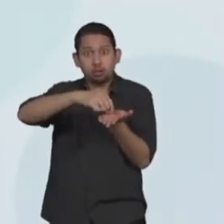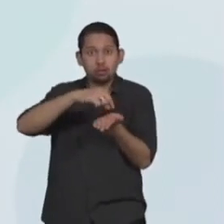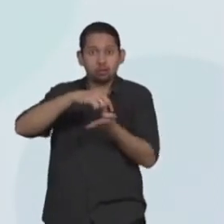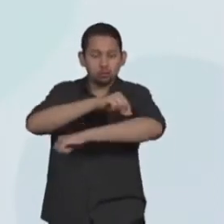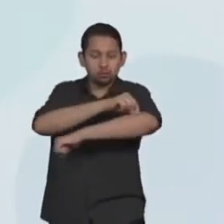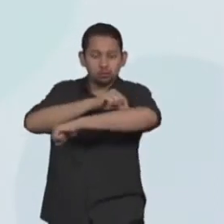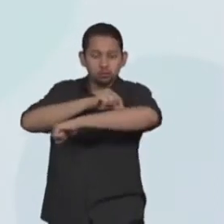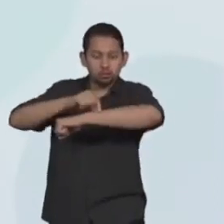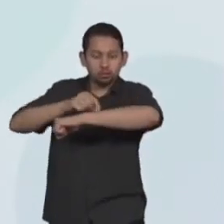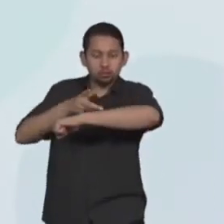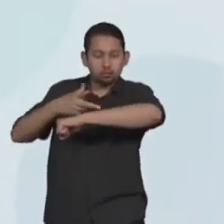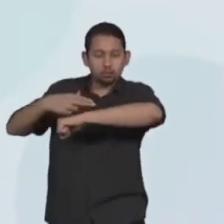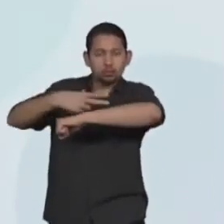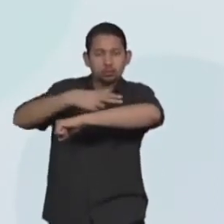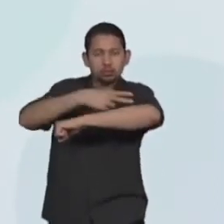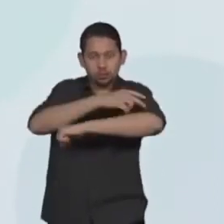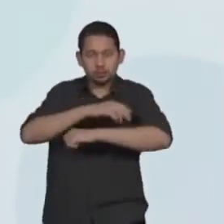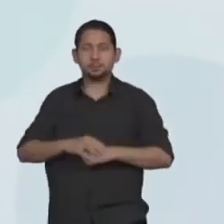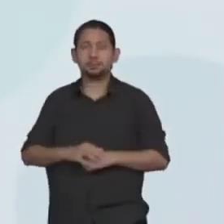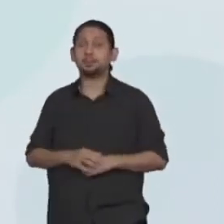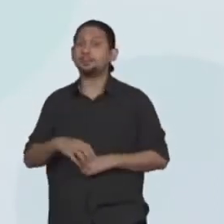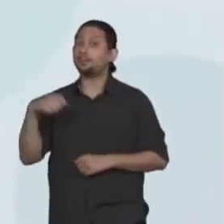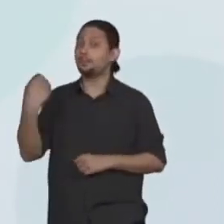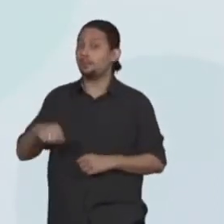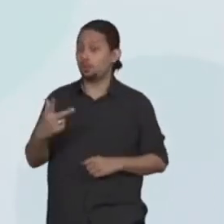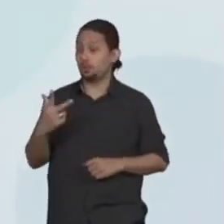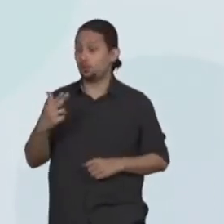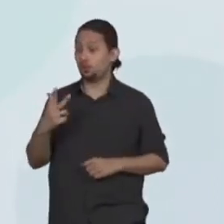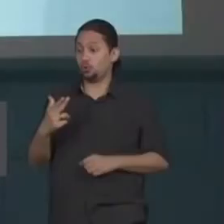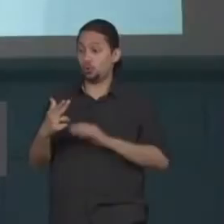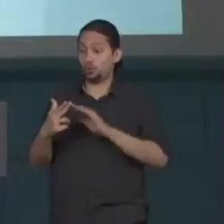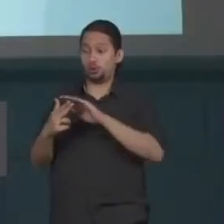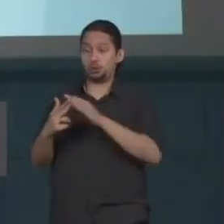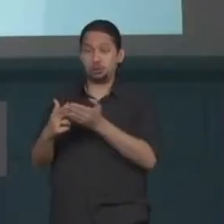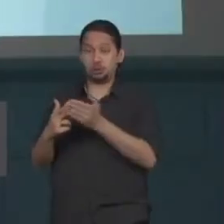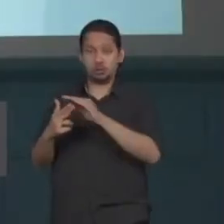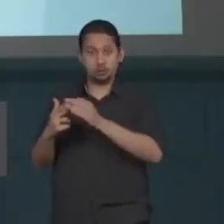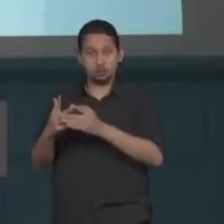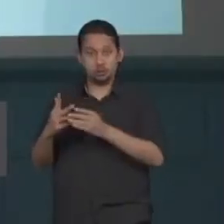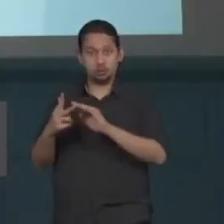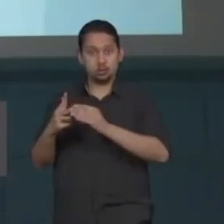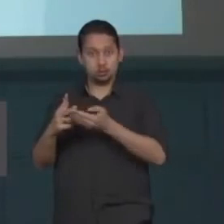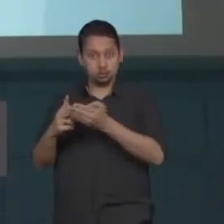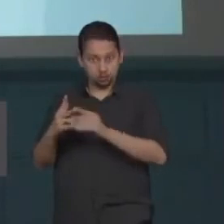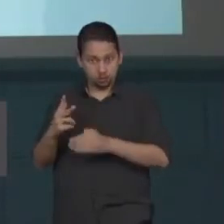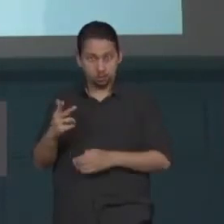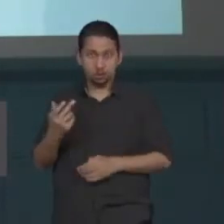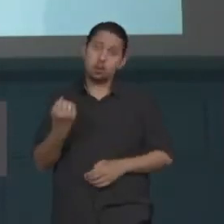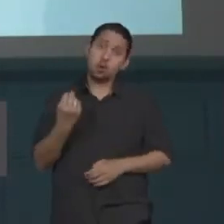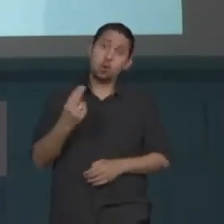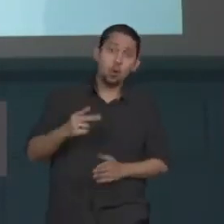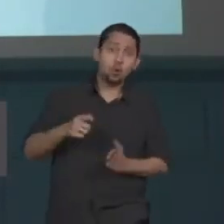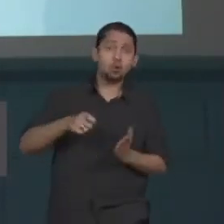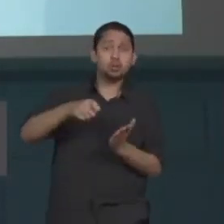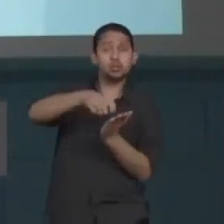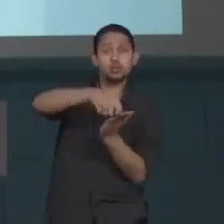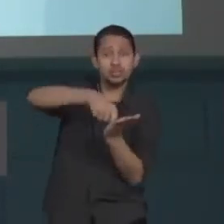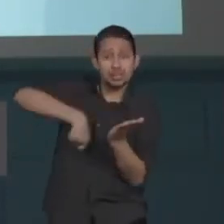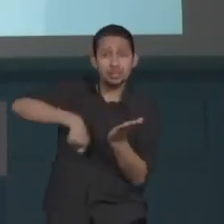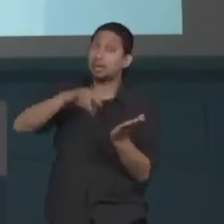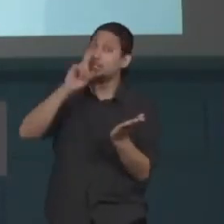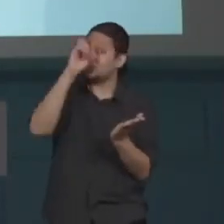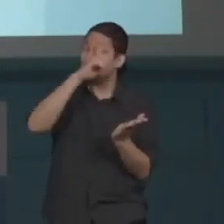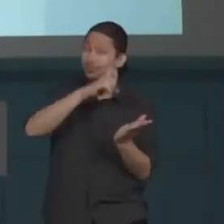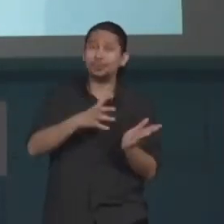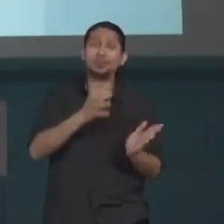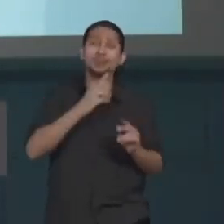peças. Uma tesoura ou um estilete. Com o estilete é mais difícil de cortar, é mais